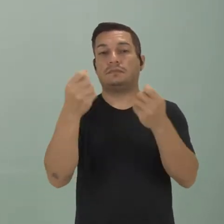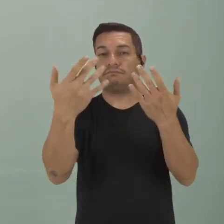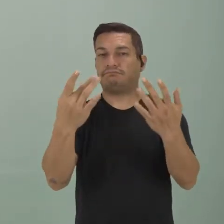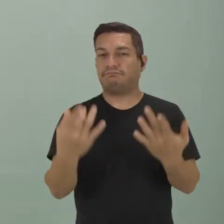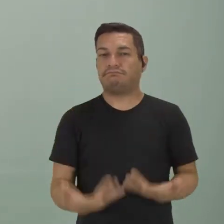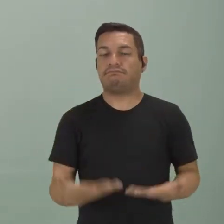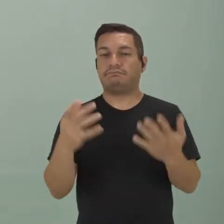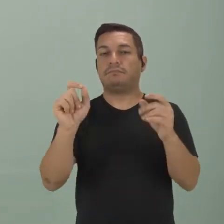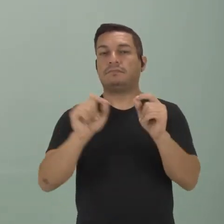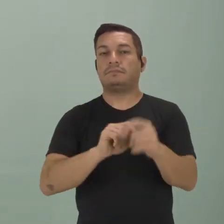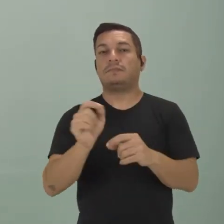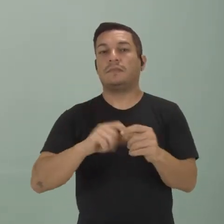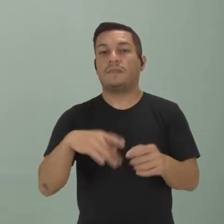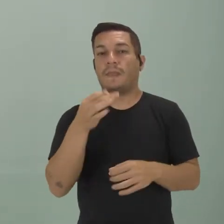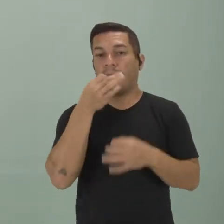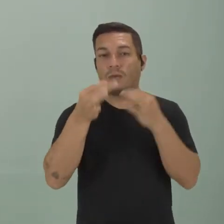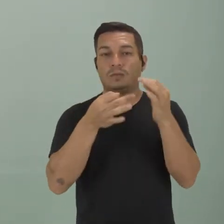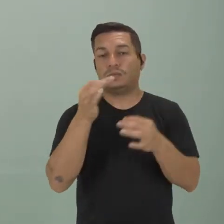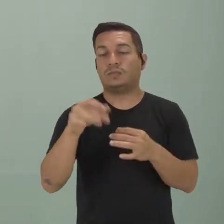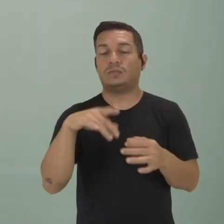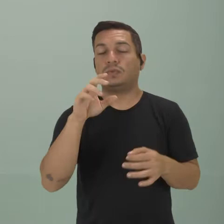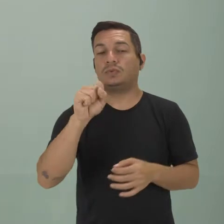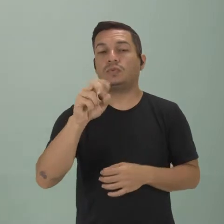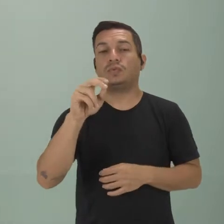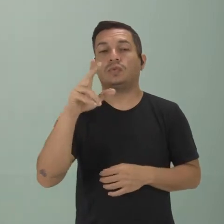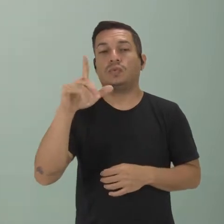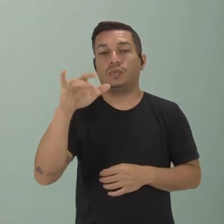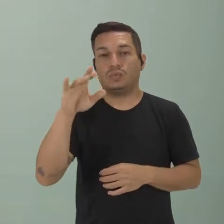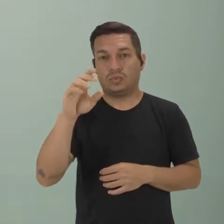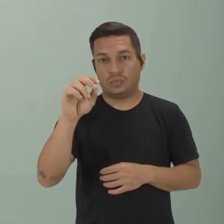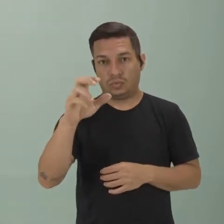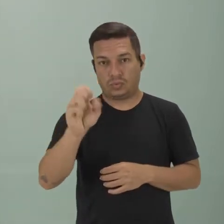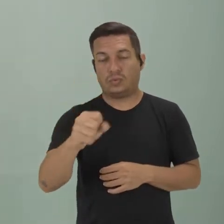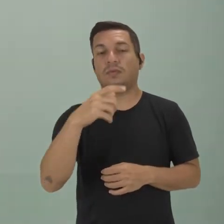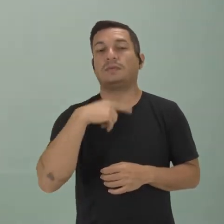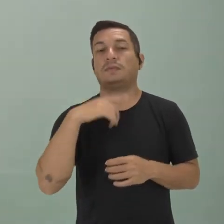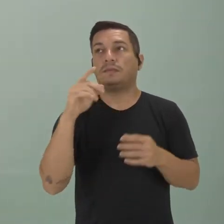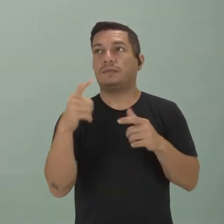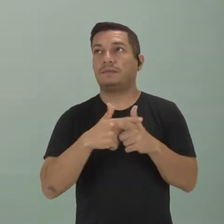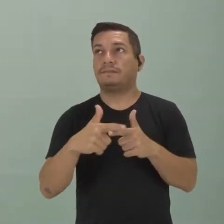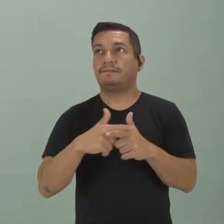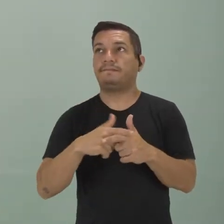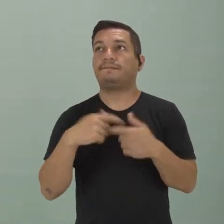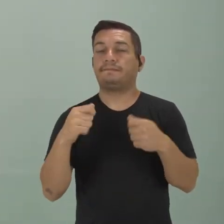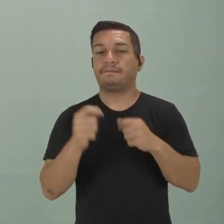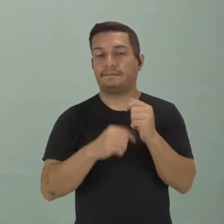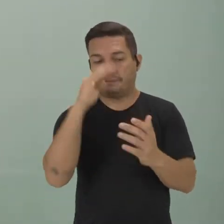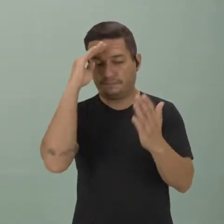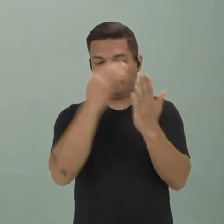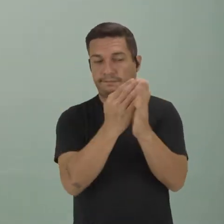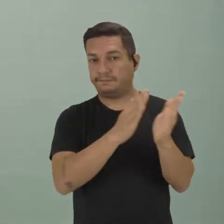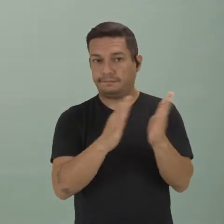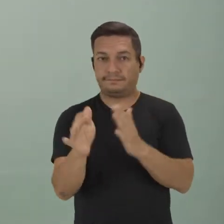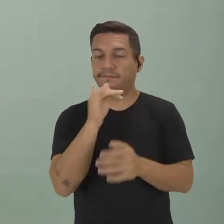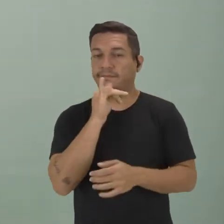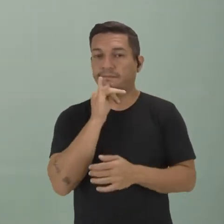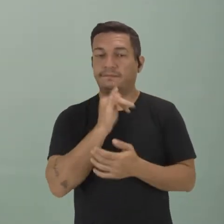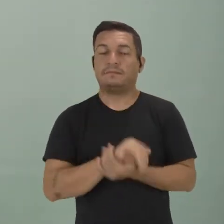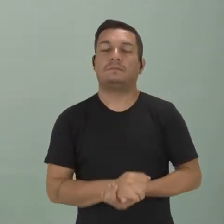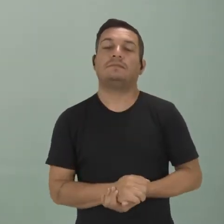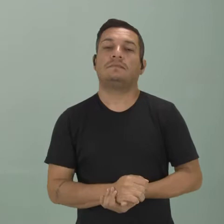para determinar as soluções dos nossos problemas. Para isso, nós precisamos seguir alguns passos. Por